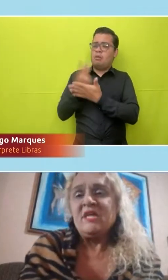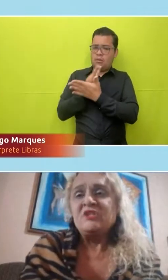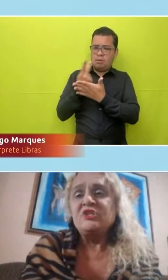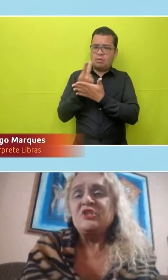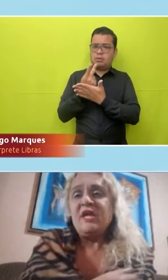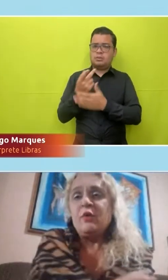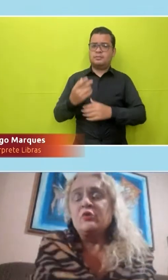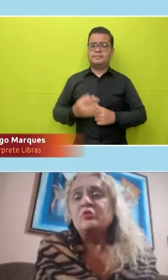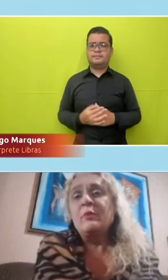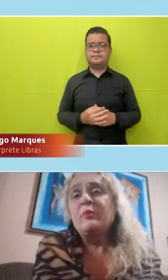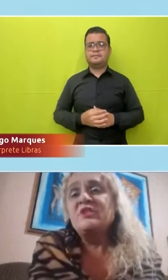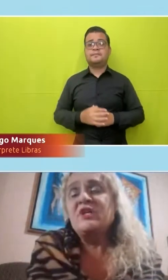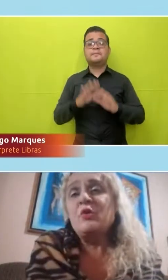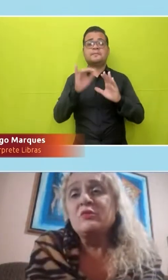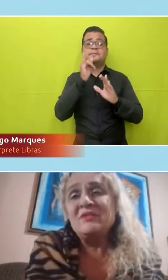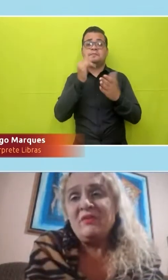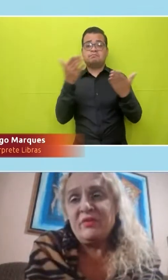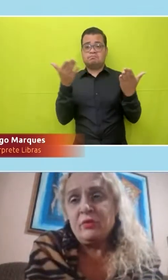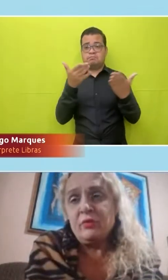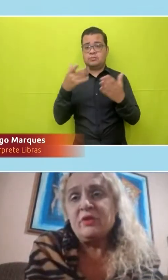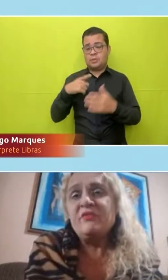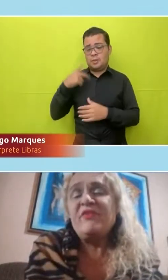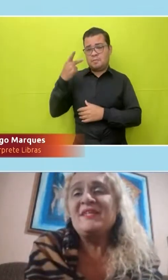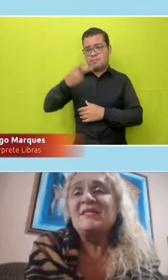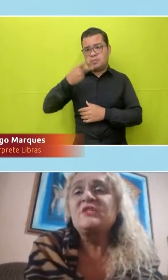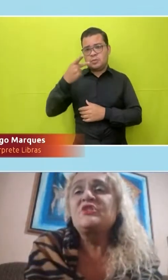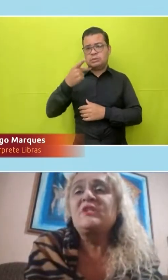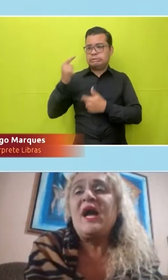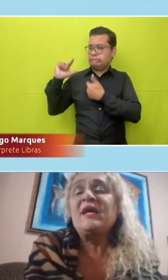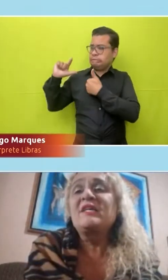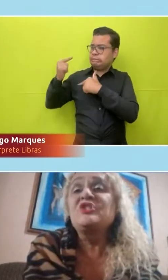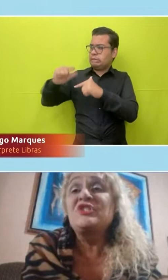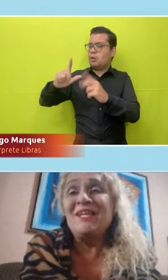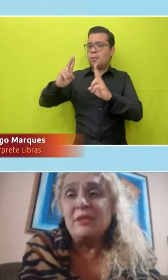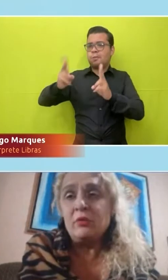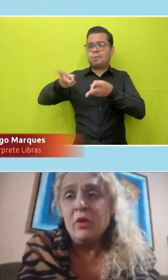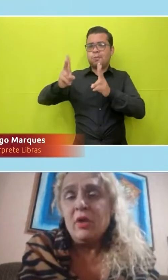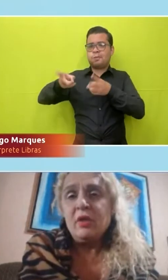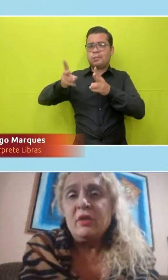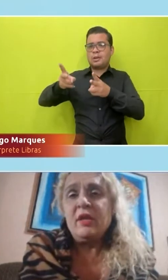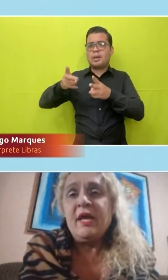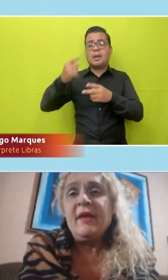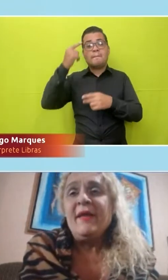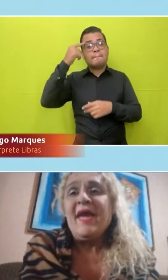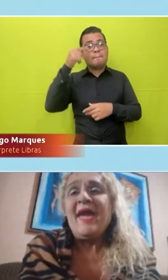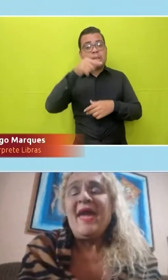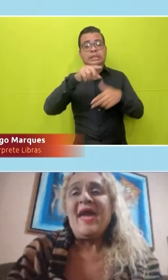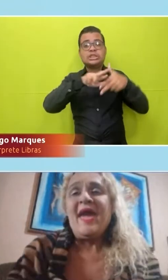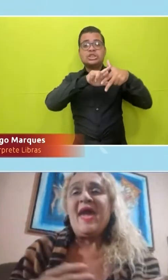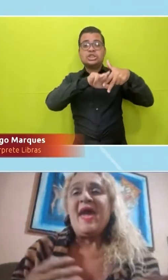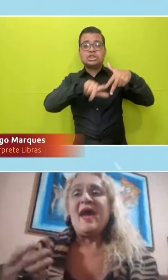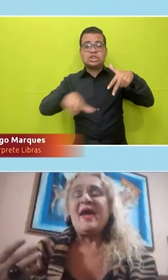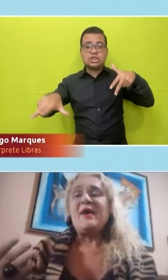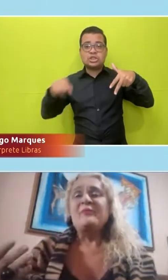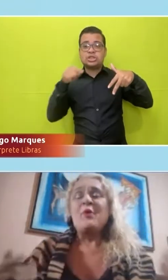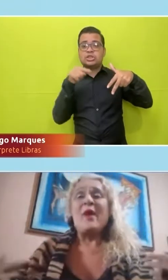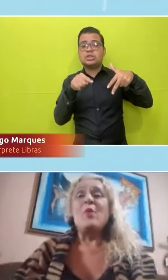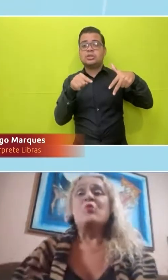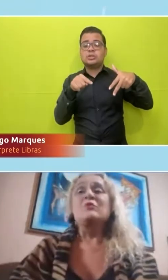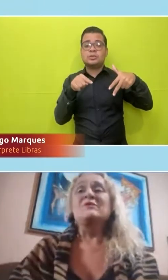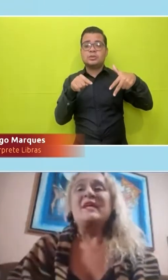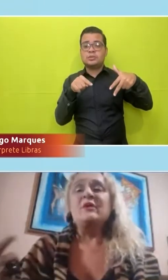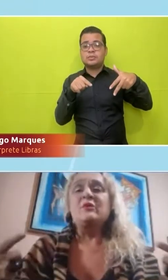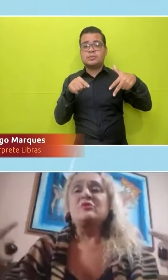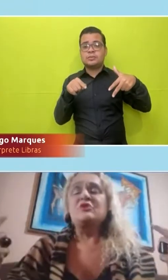Se a gente tem hoje uma política conservadora que faça acreditar que gênero, né, não é